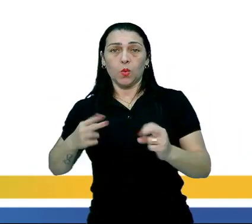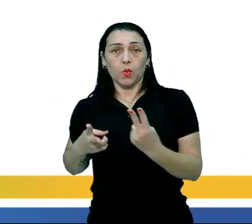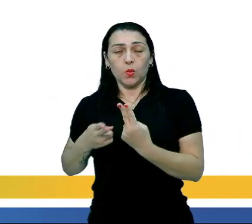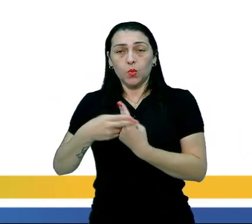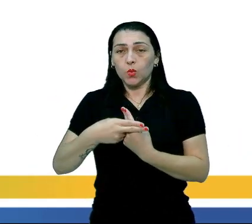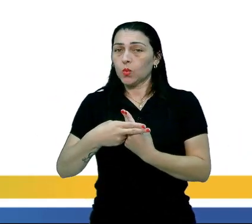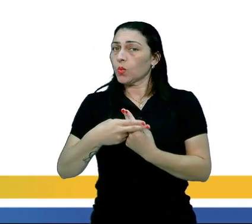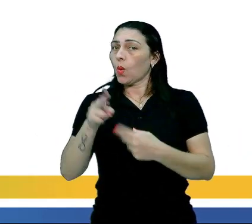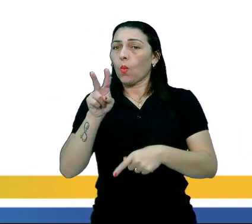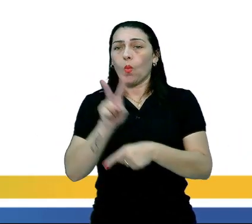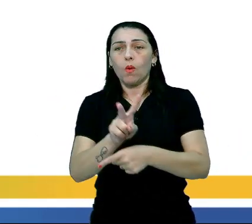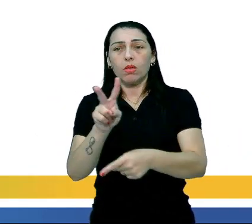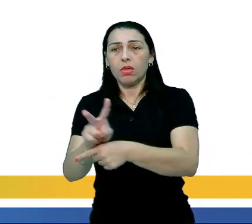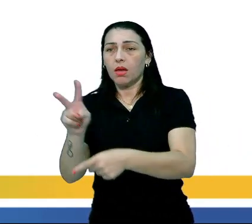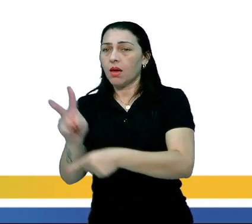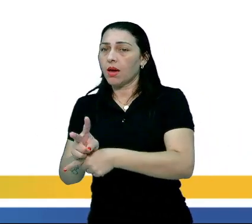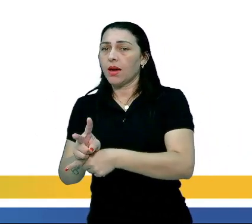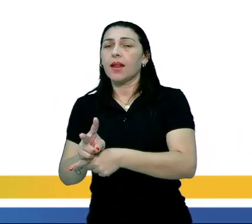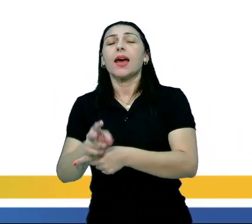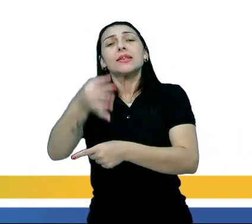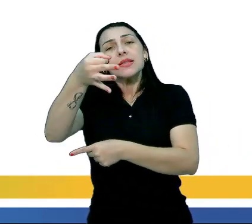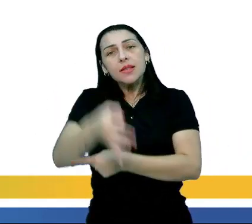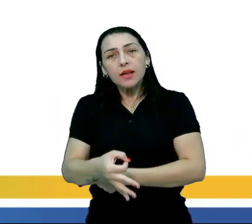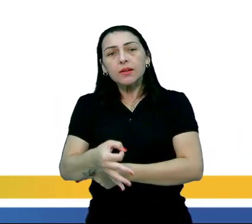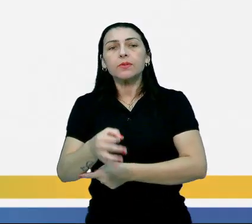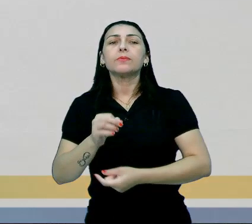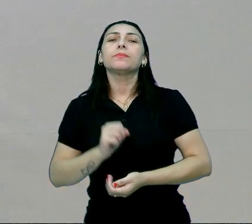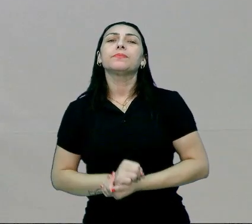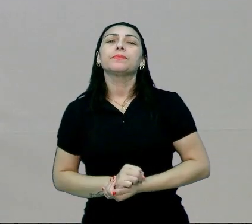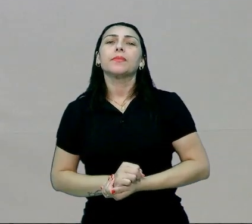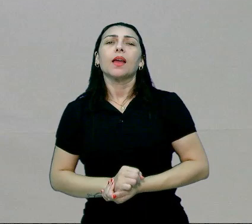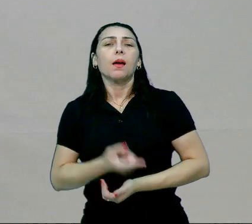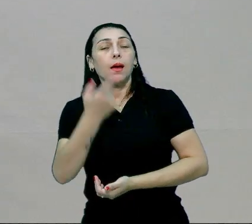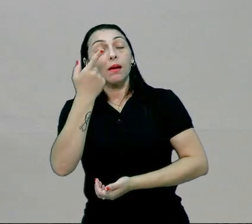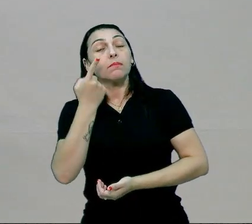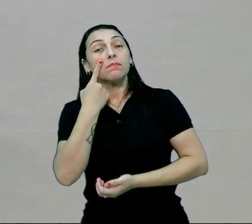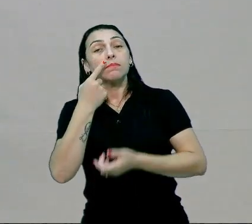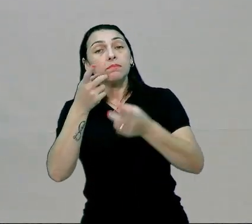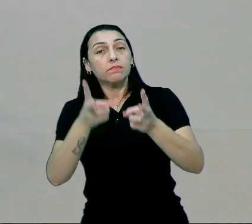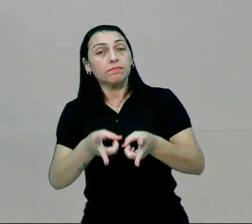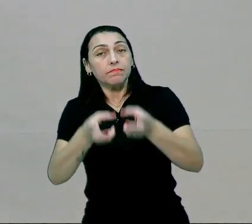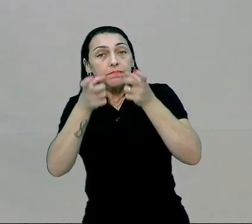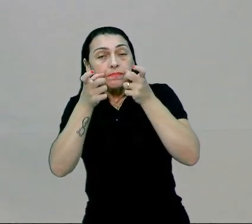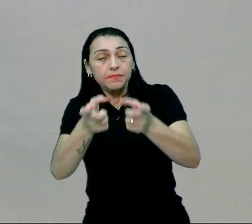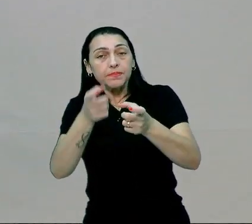saúde não cuidará apropriadamente. Então, prestem bem atenção.